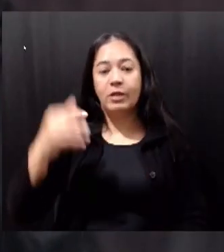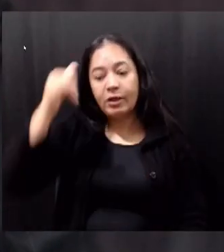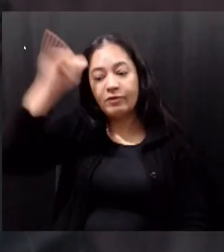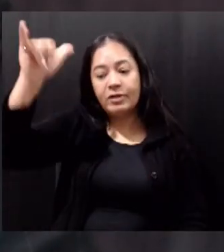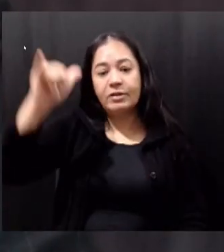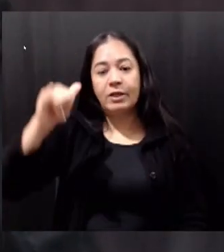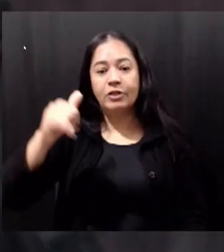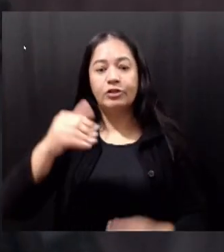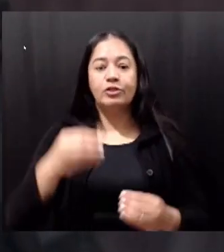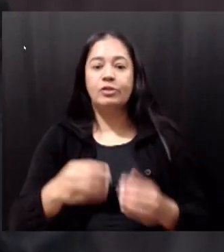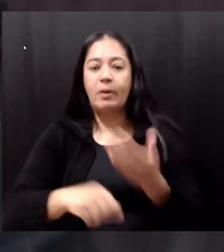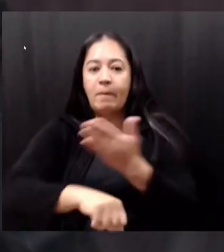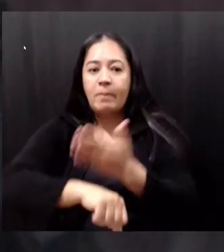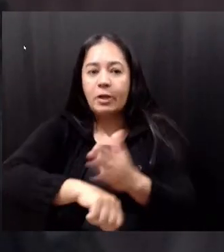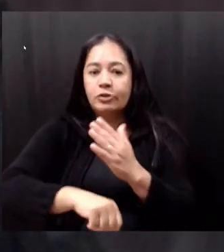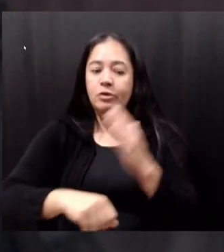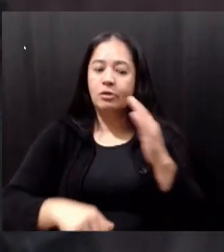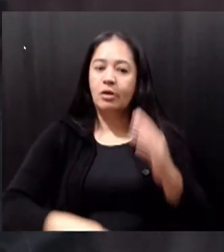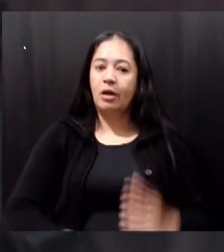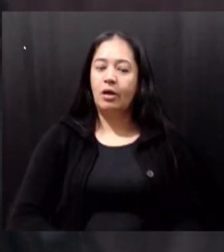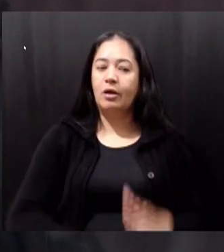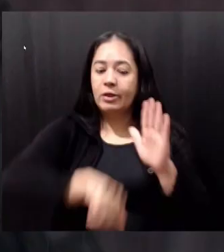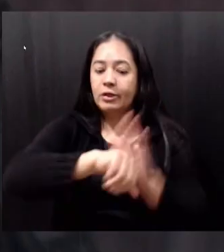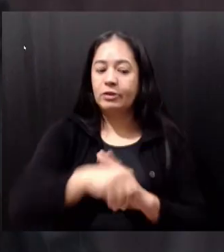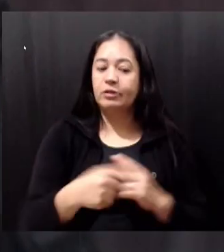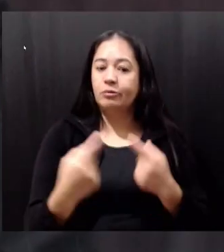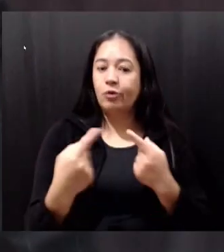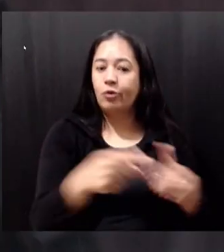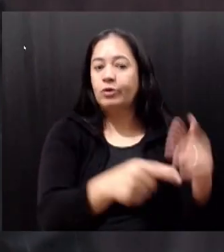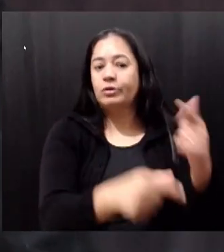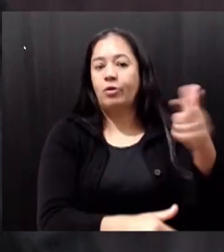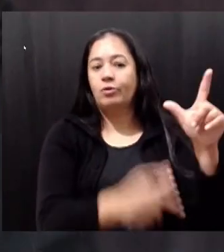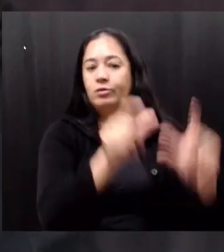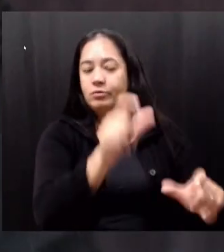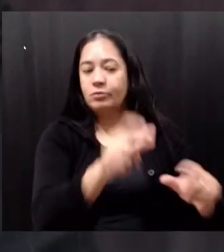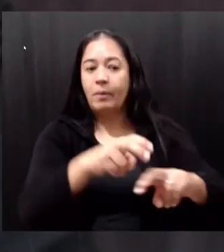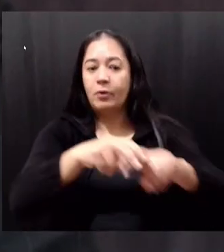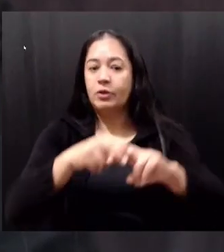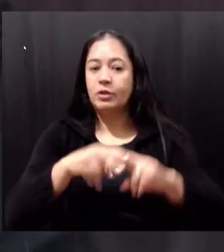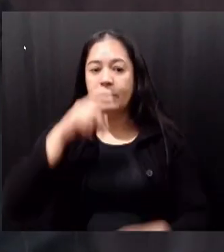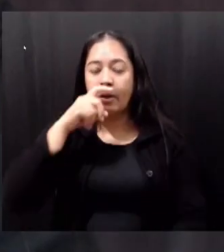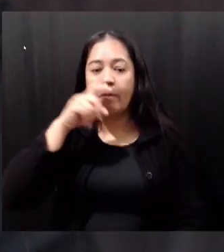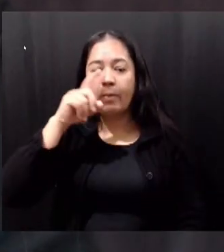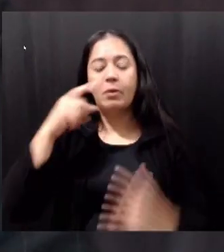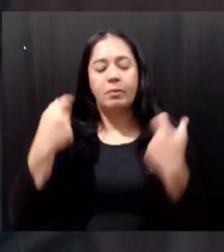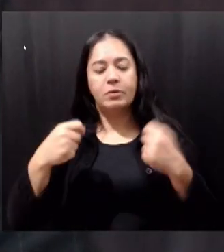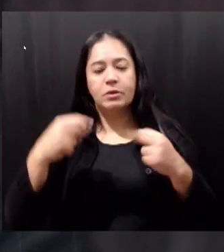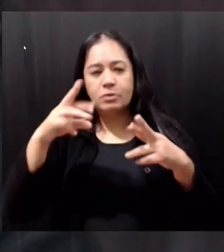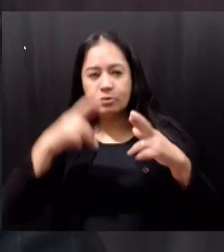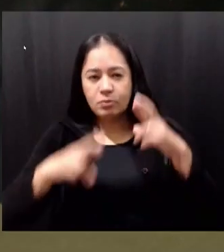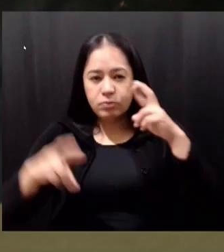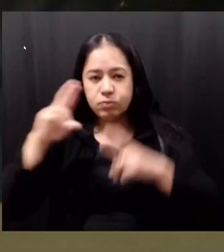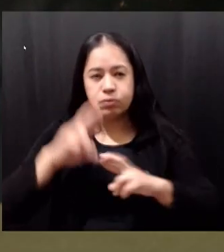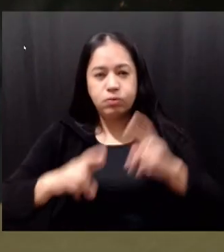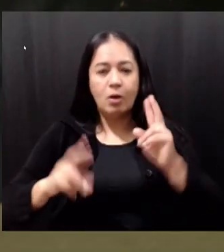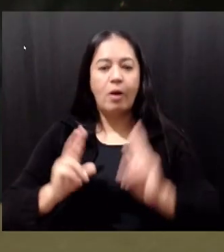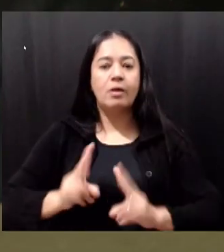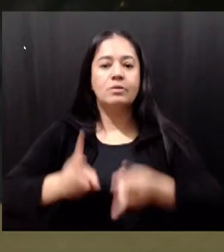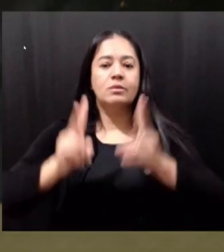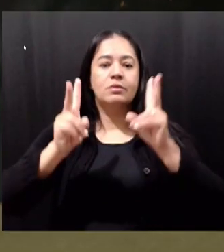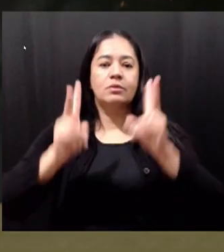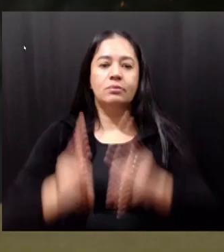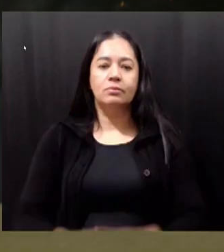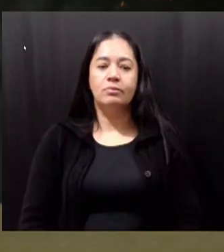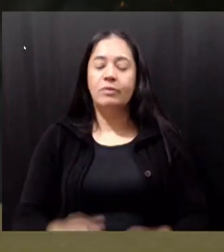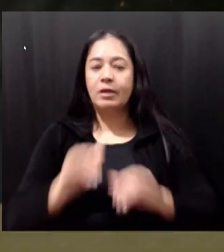Então, os pais precisam ter essa vigilância constante. Muito bem, recado dado